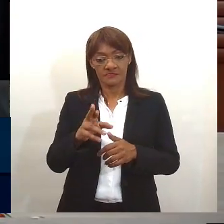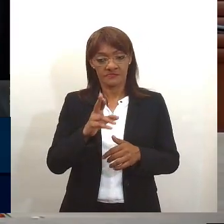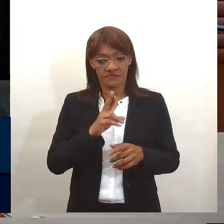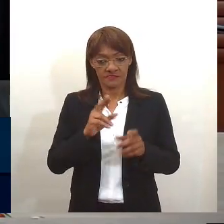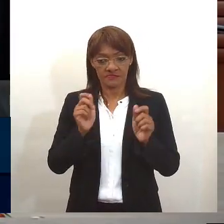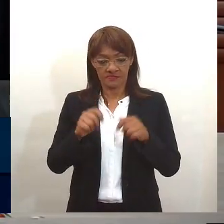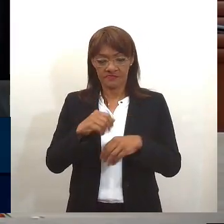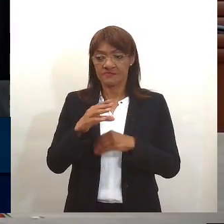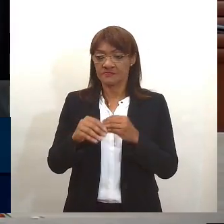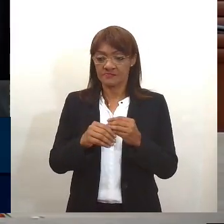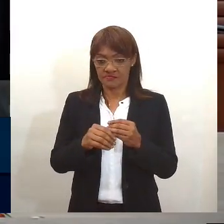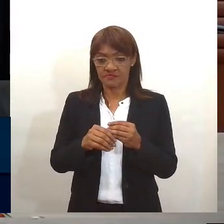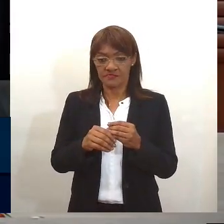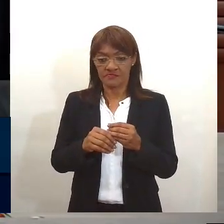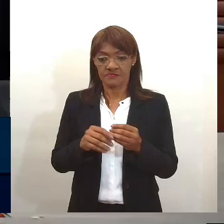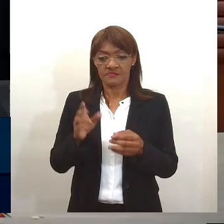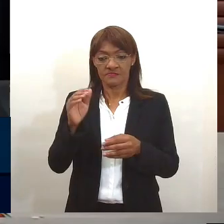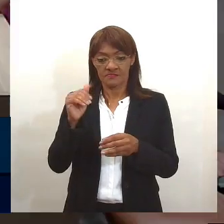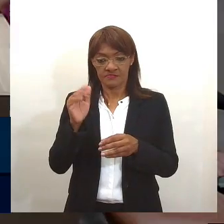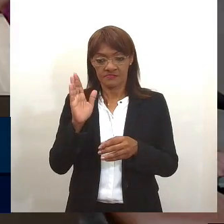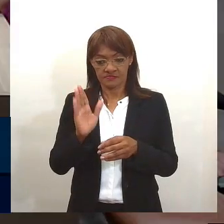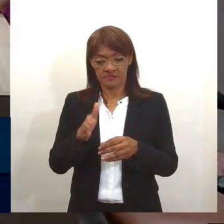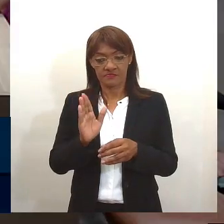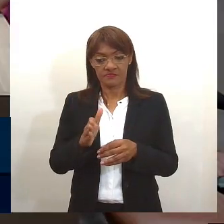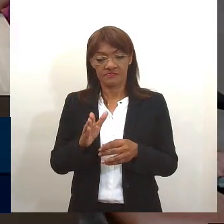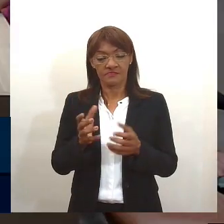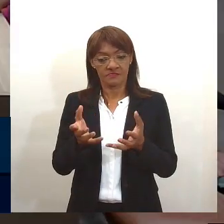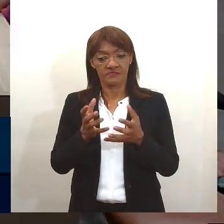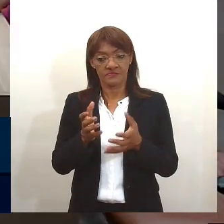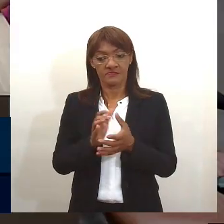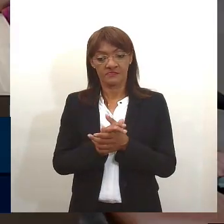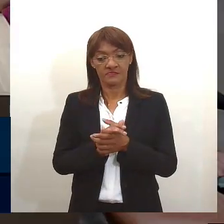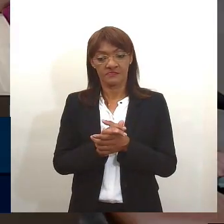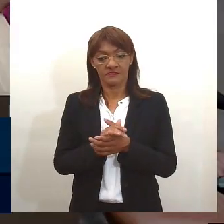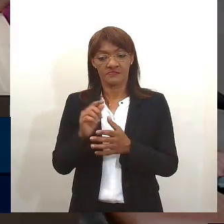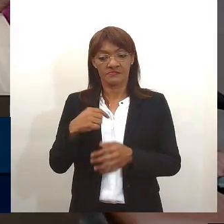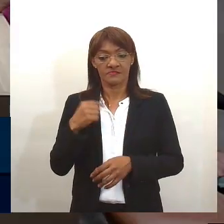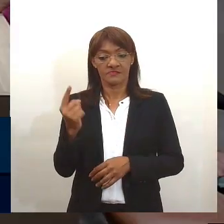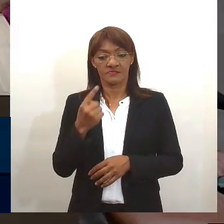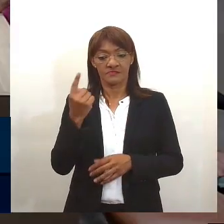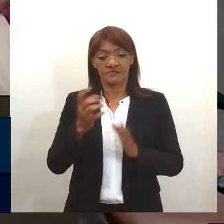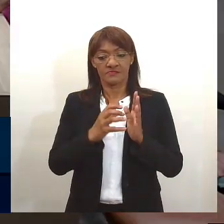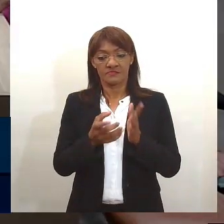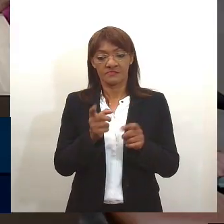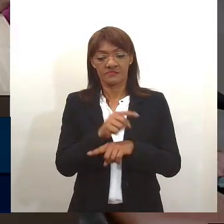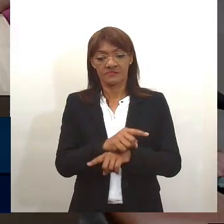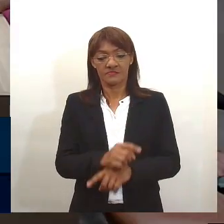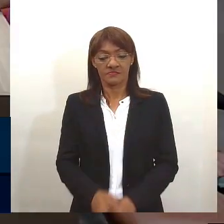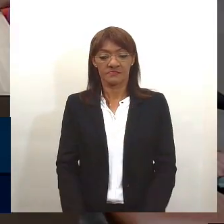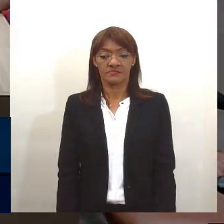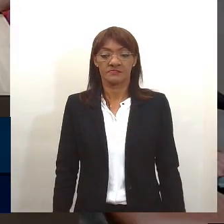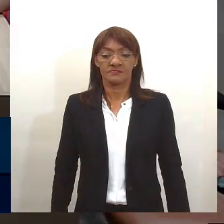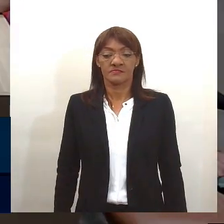que eu sou a única da oposição hoje aqui. Palavra à secretária.